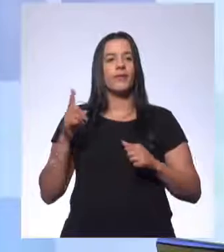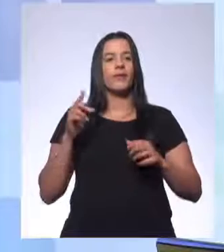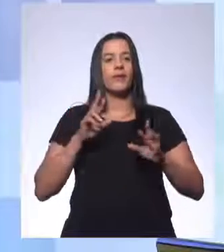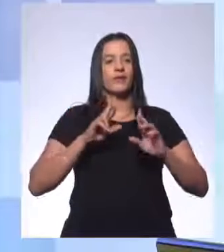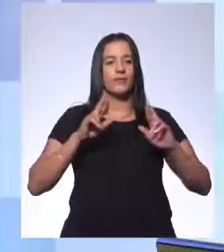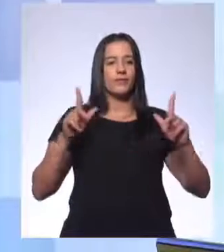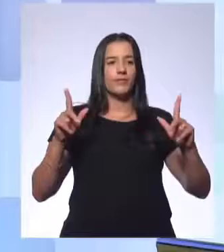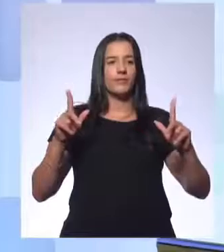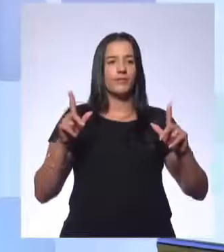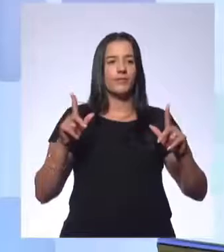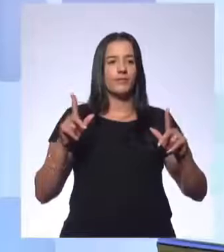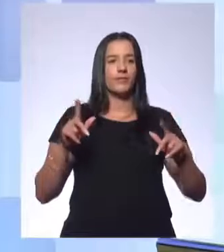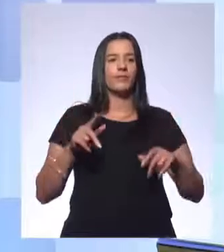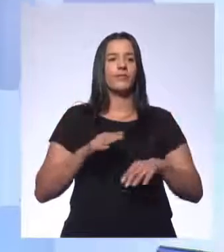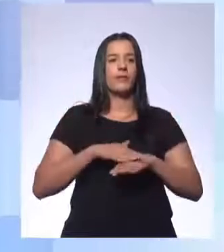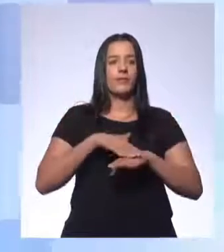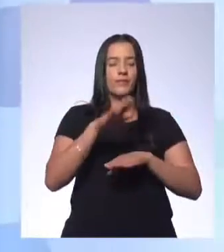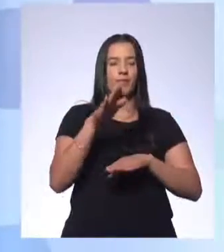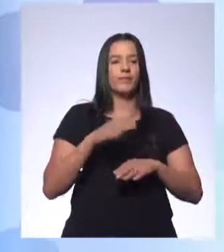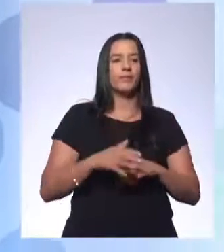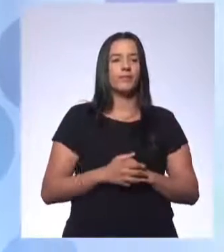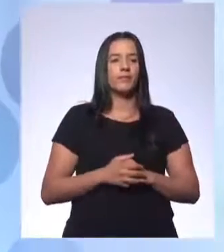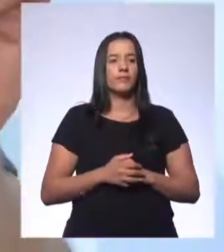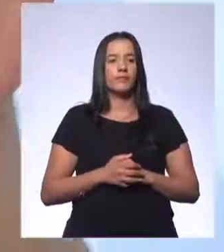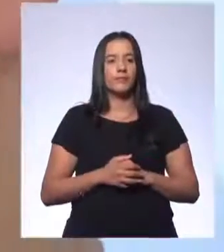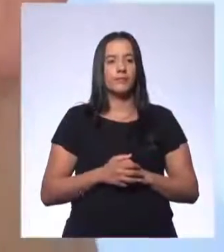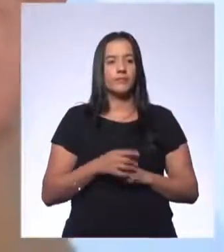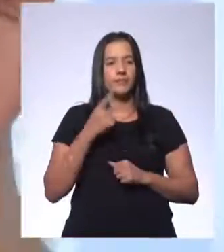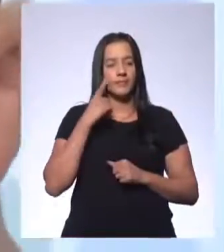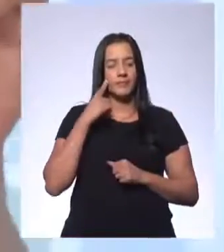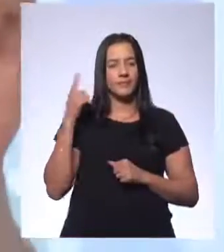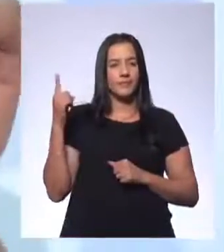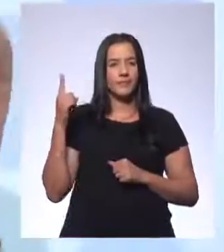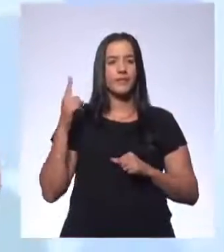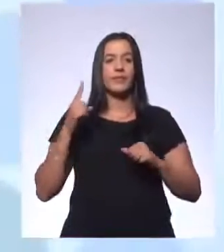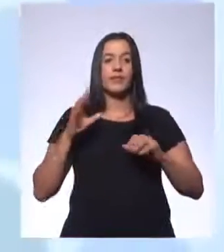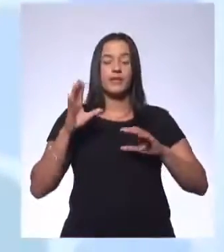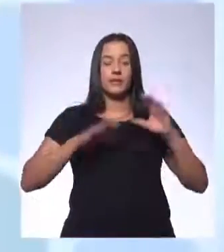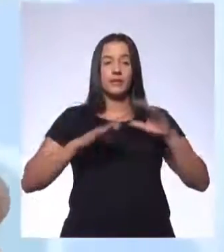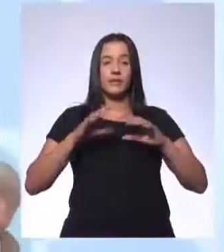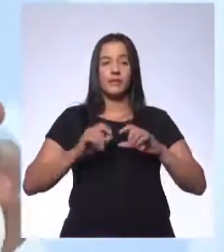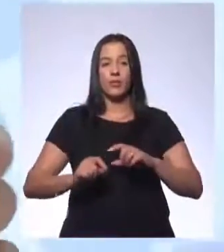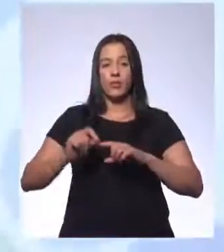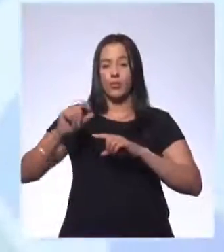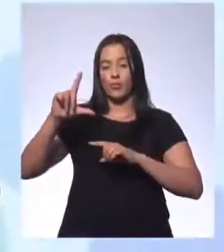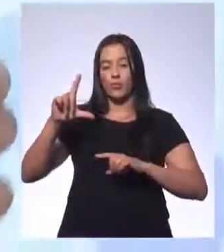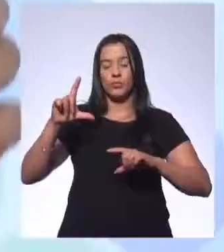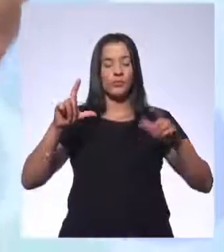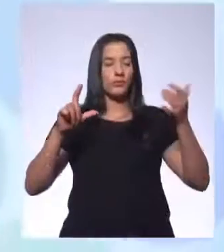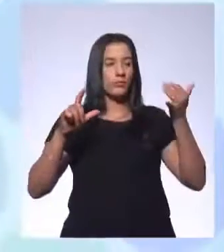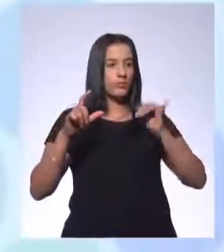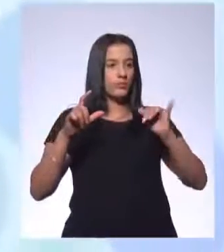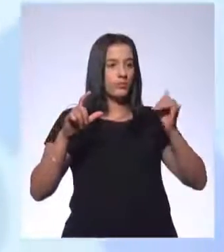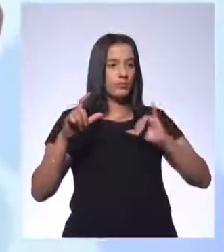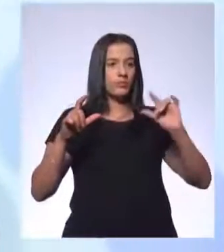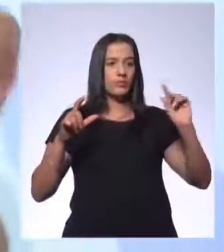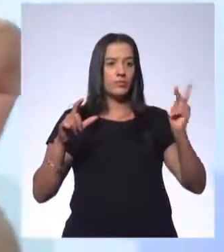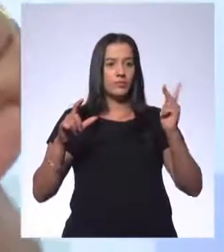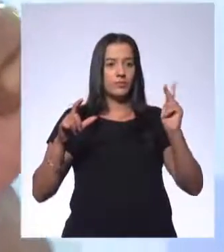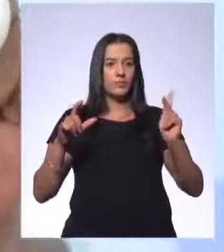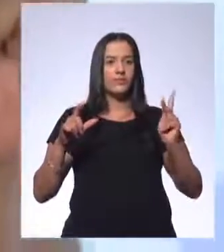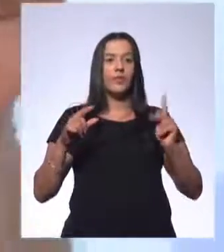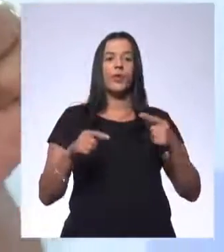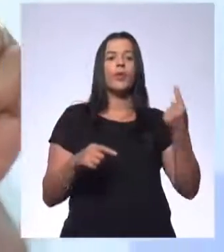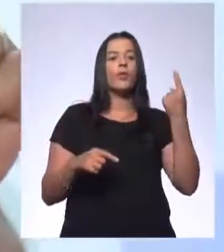muito grande, né? É muito mais que isso, viu? O próton é muito grande perto do elétron, né? E se você pegar